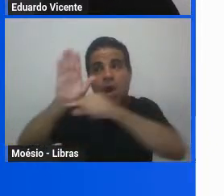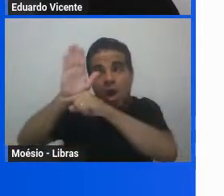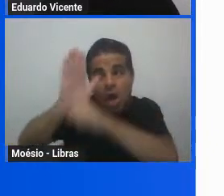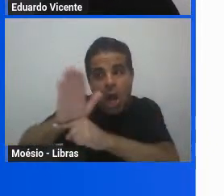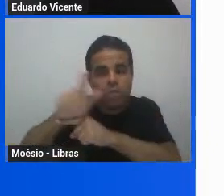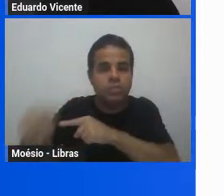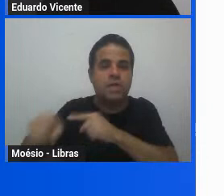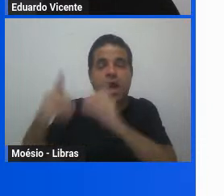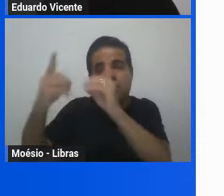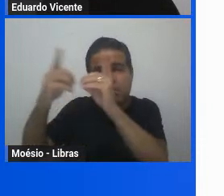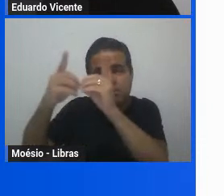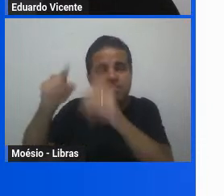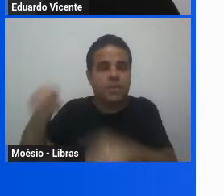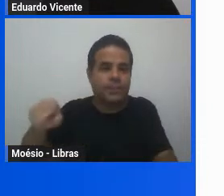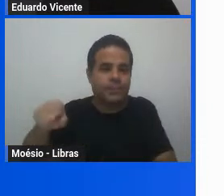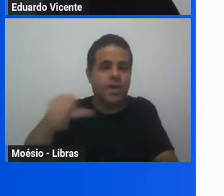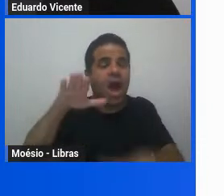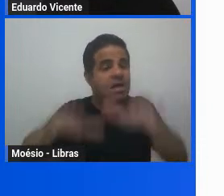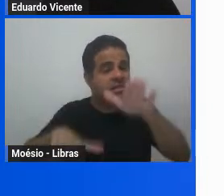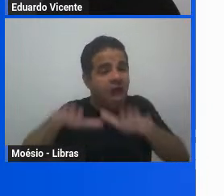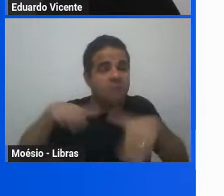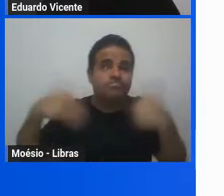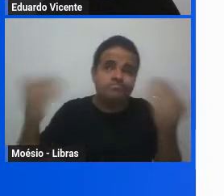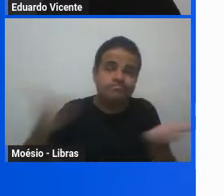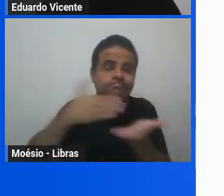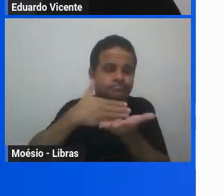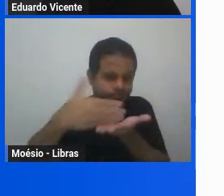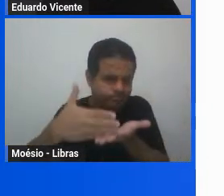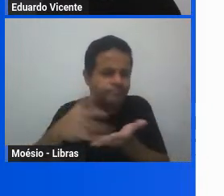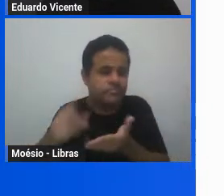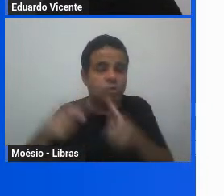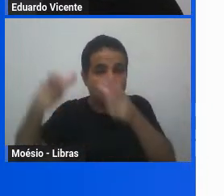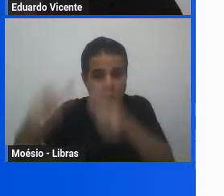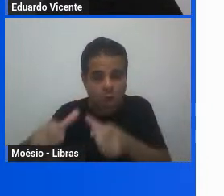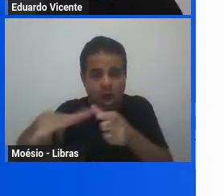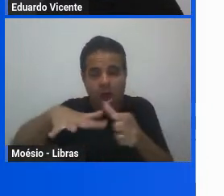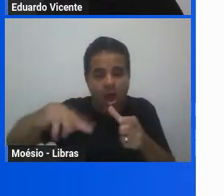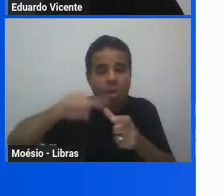esse atendimento. Muitas vezes o atendimento inicial é feito no local e